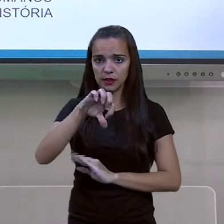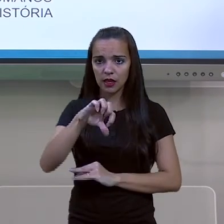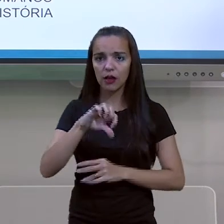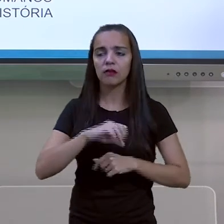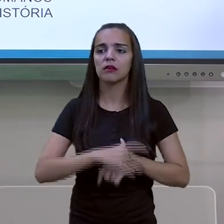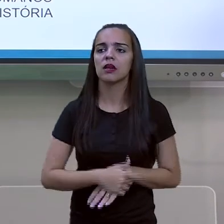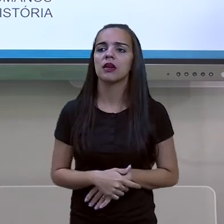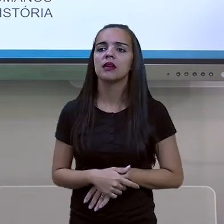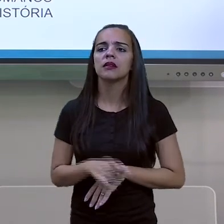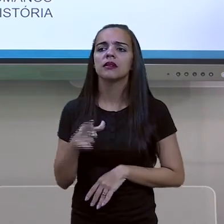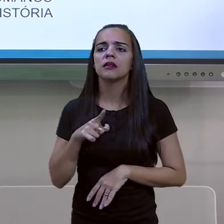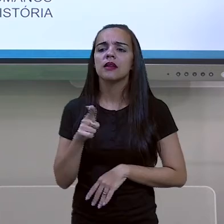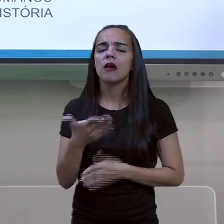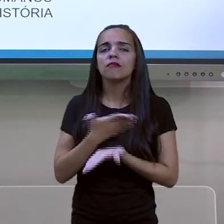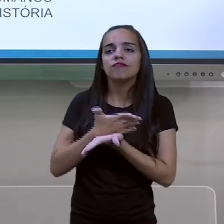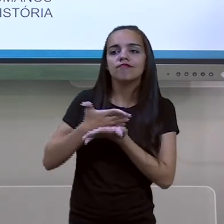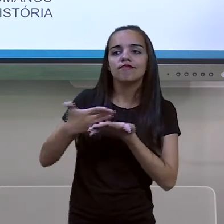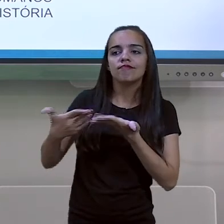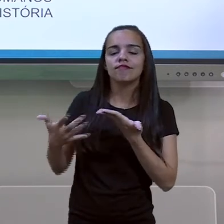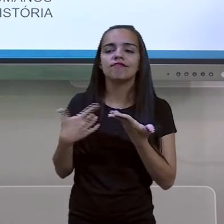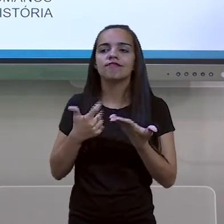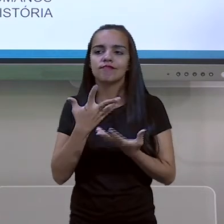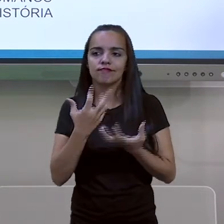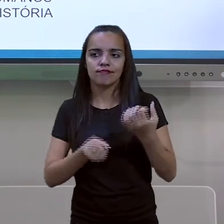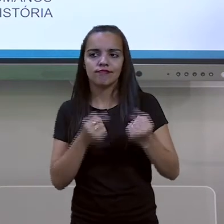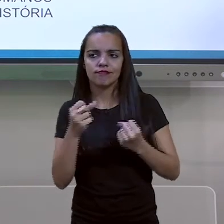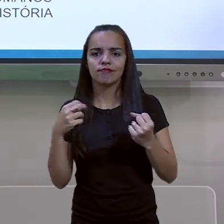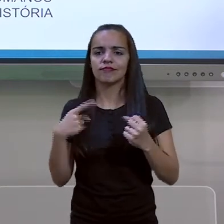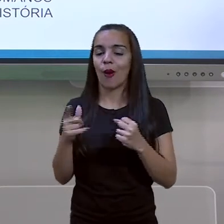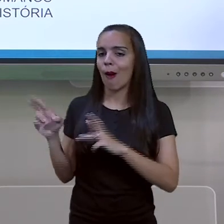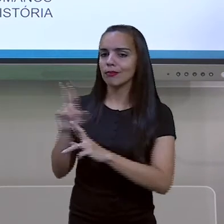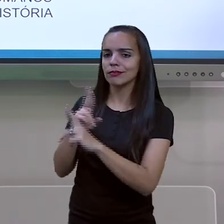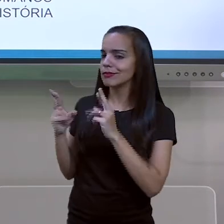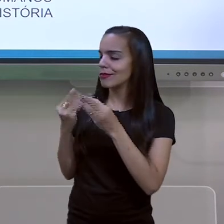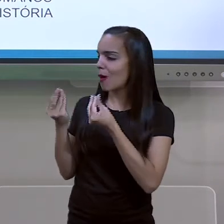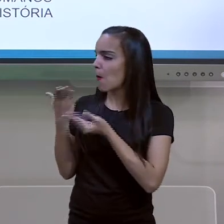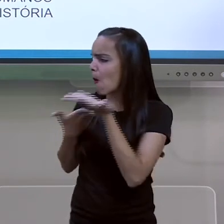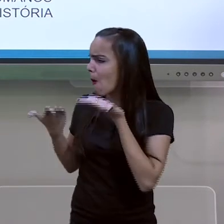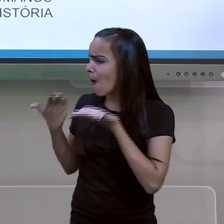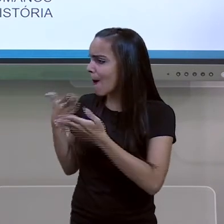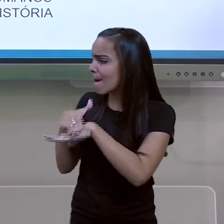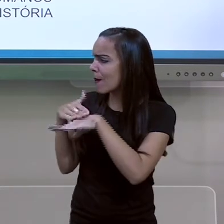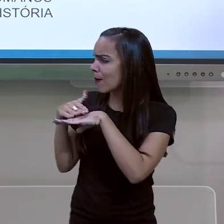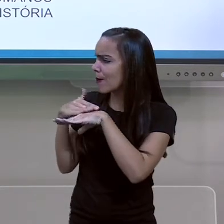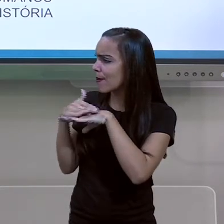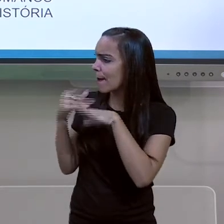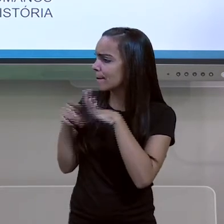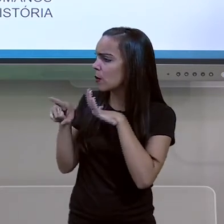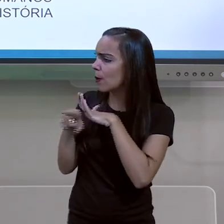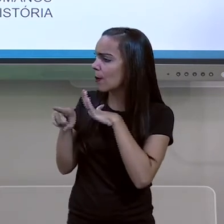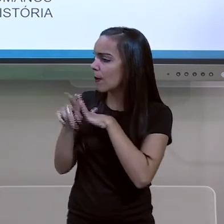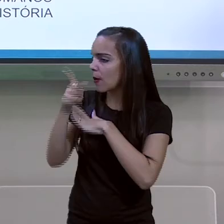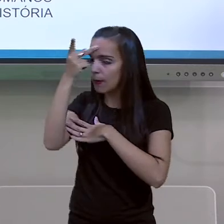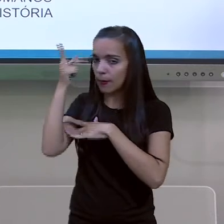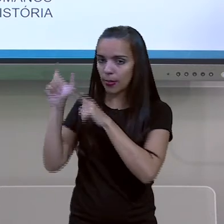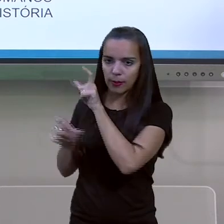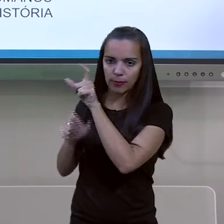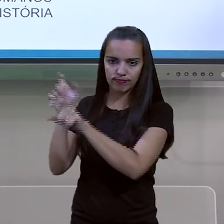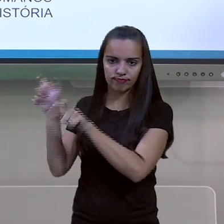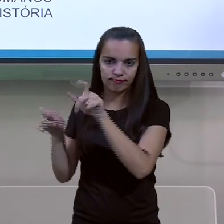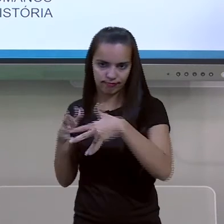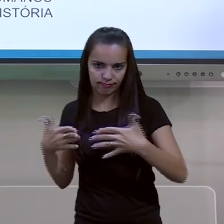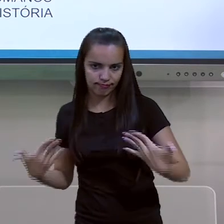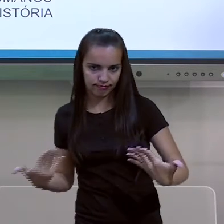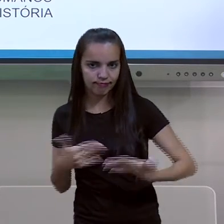século XIX, eles começaram a aceitar relatos humanos e aí o que havia sendo estudado se tornou